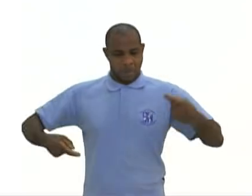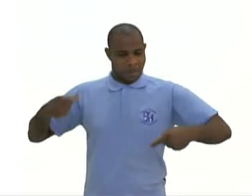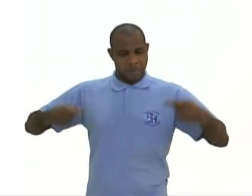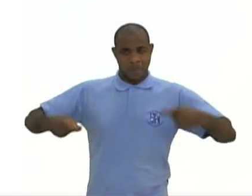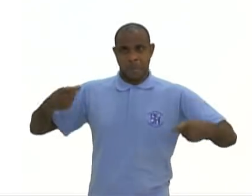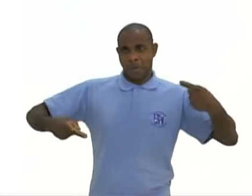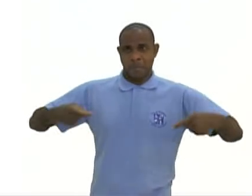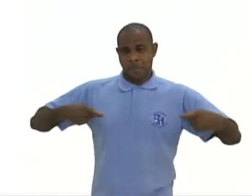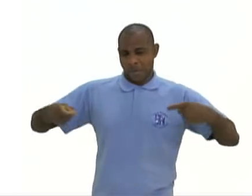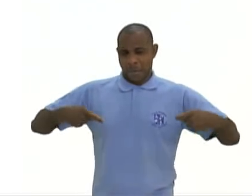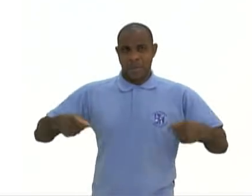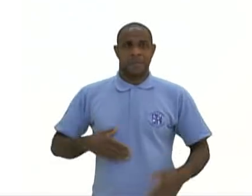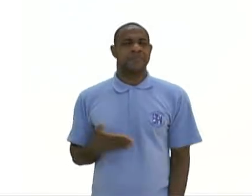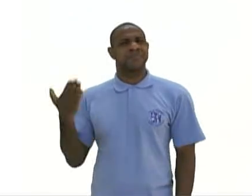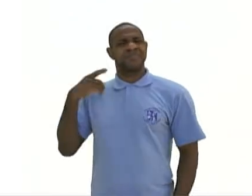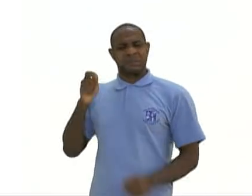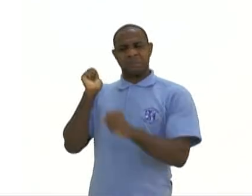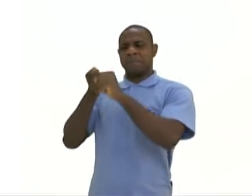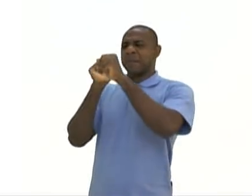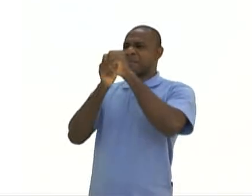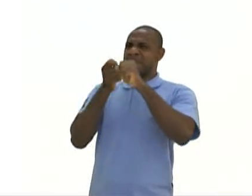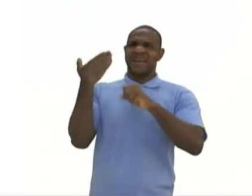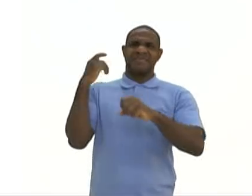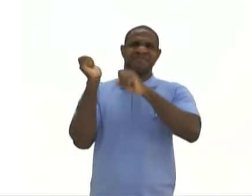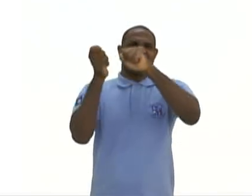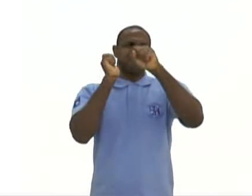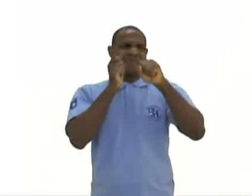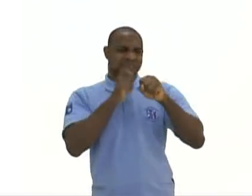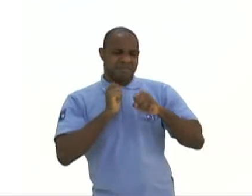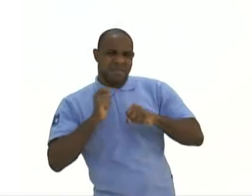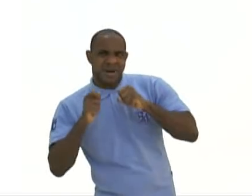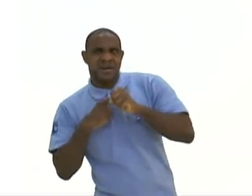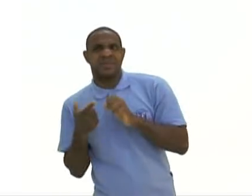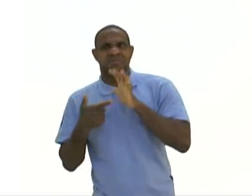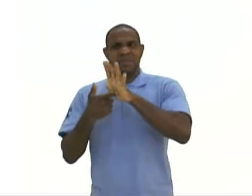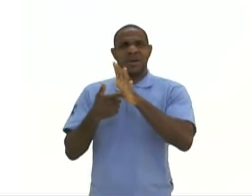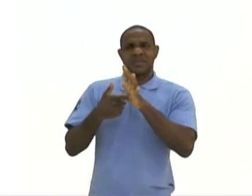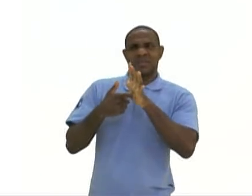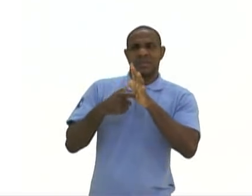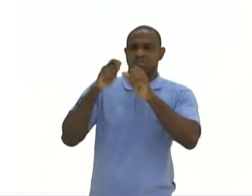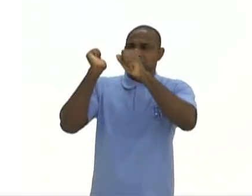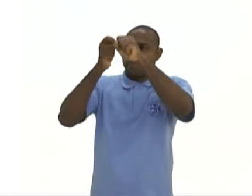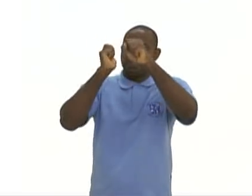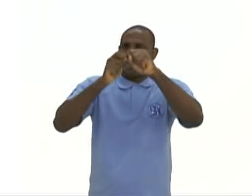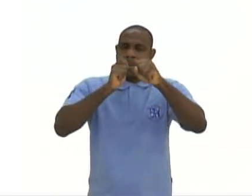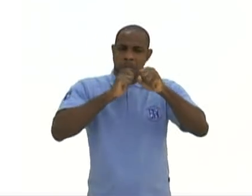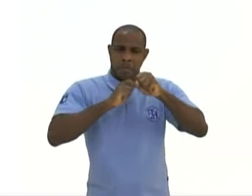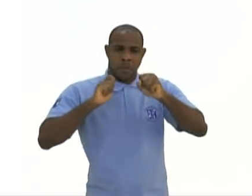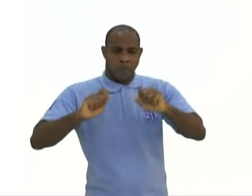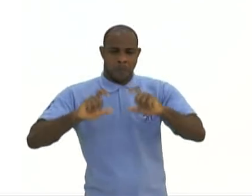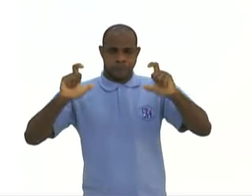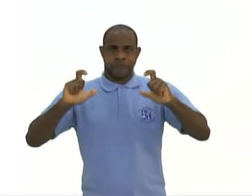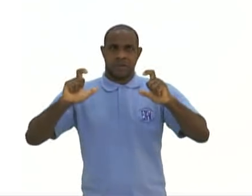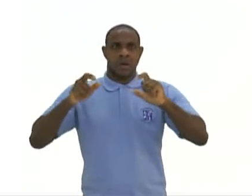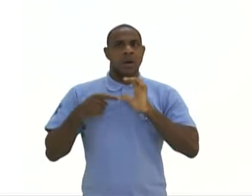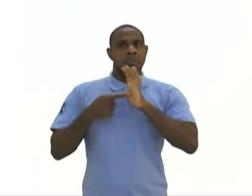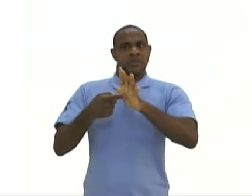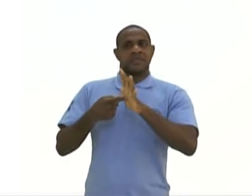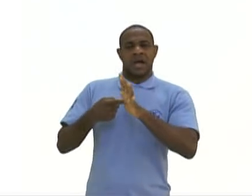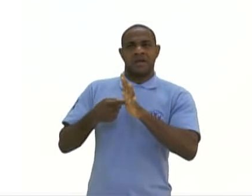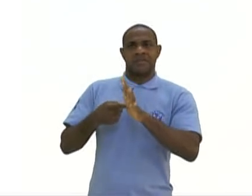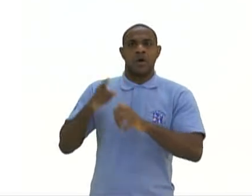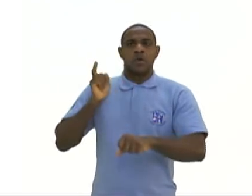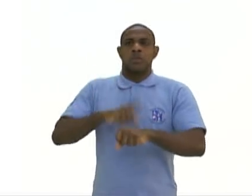obras, esculturas, né, aqueles obeliscos com imagens em relevo que mostrassem os momentos de glória,